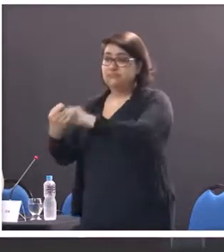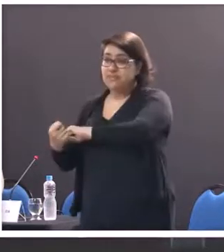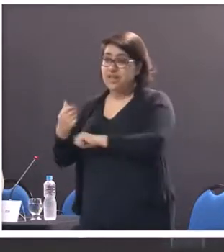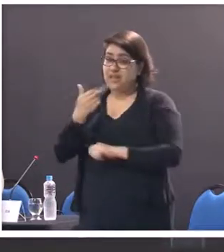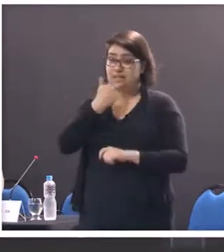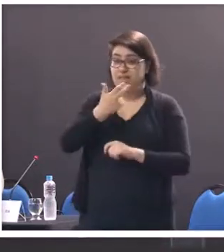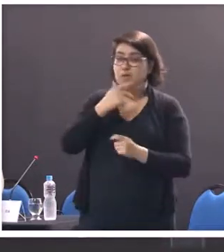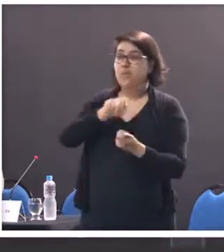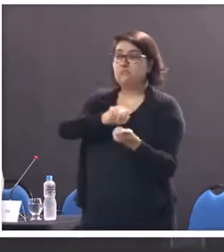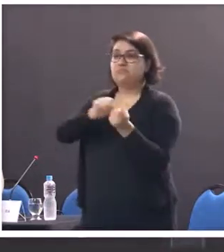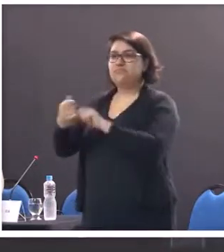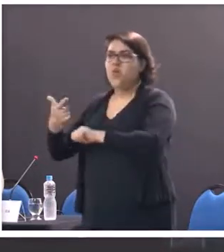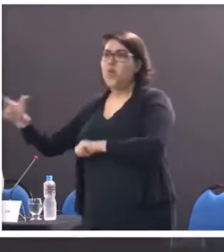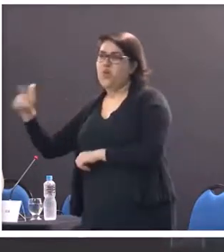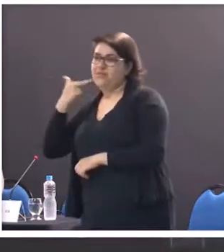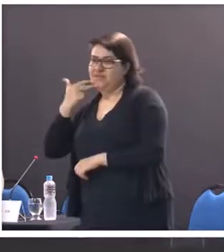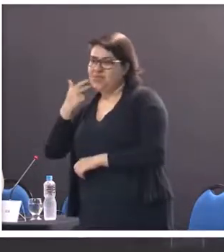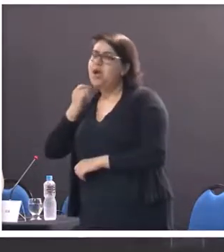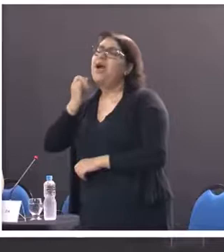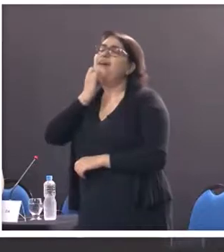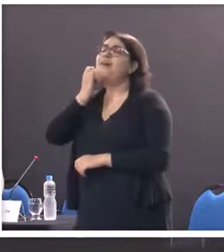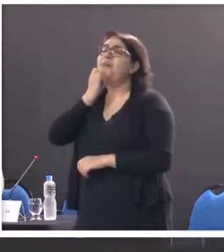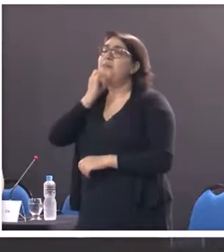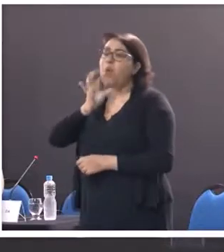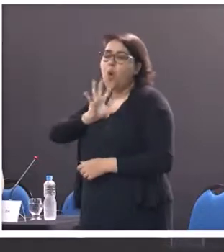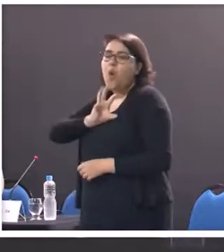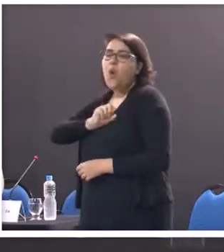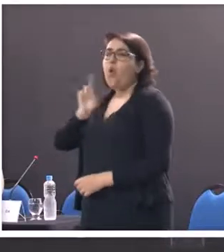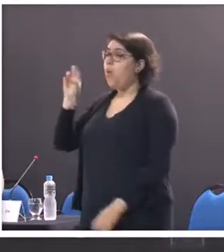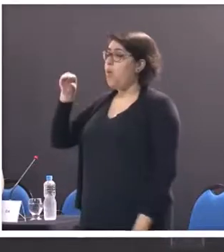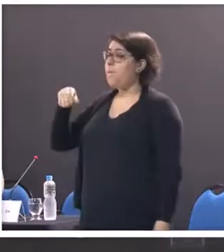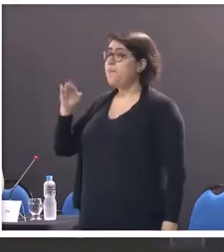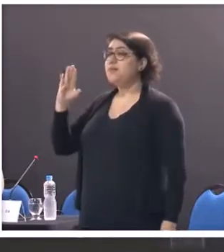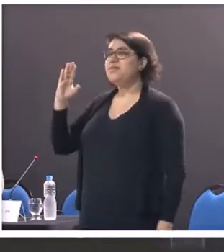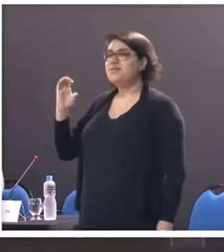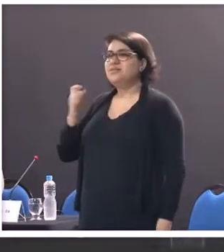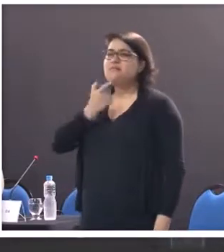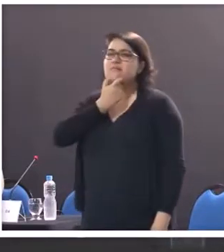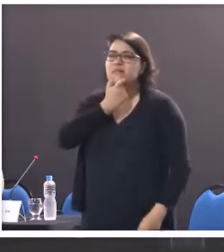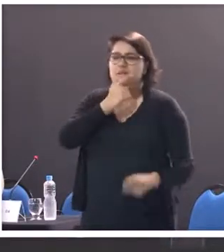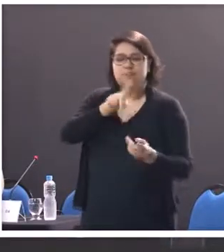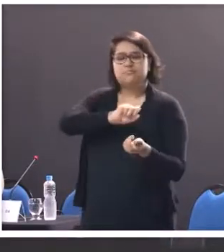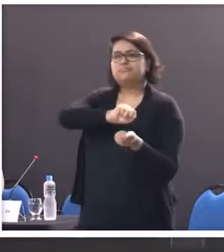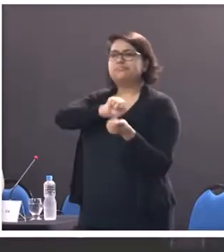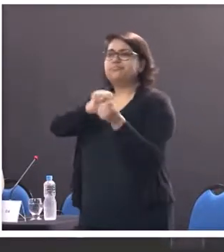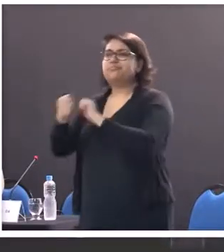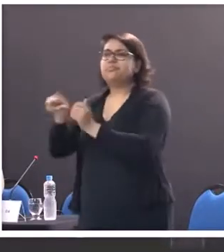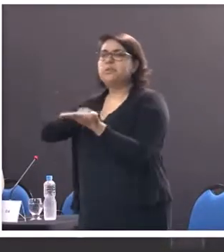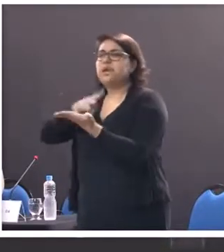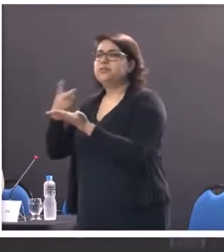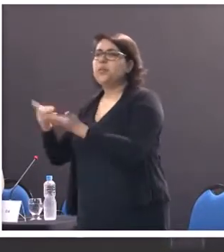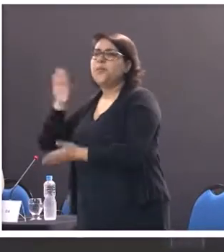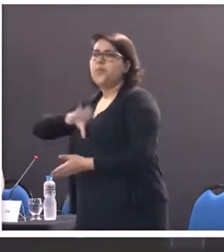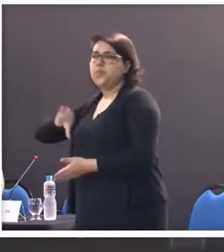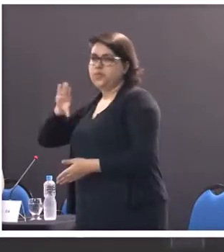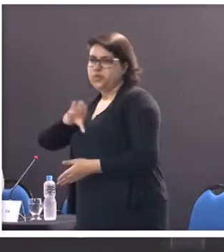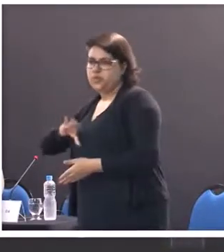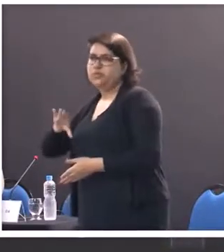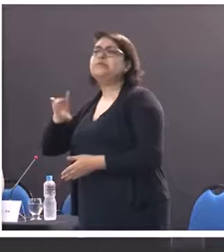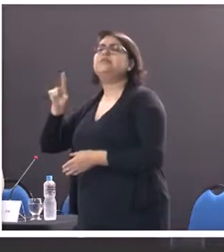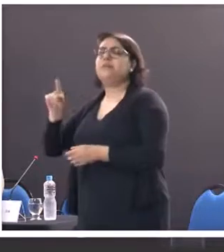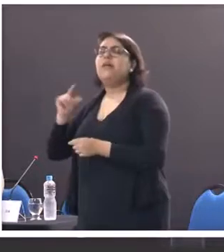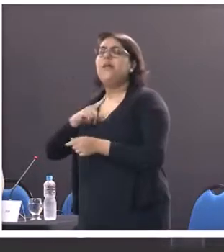outra. E ele dá um exemplo, de um romance, por exemplo, traduzido do inglês para o português. E a gente tem